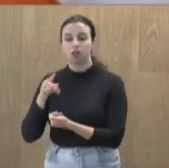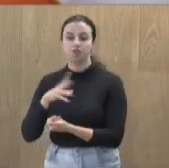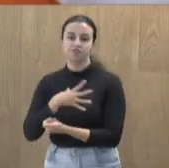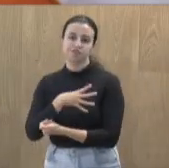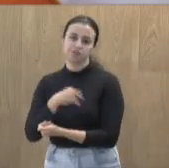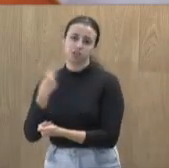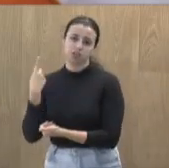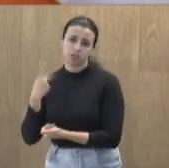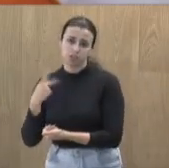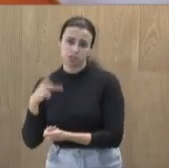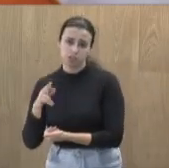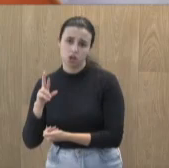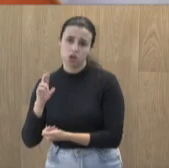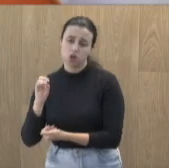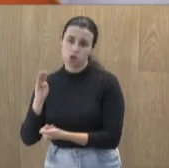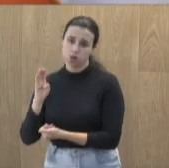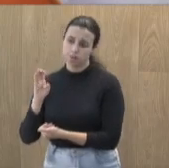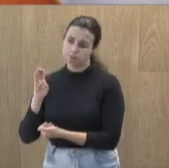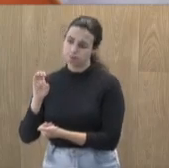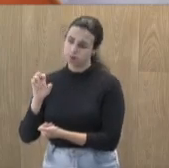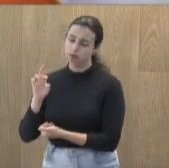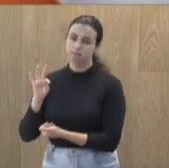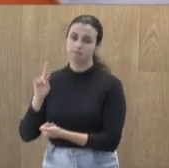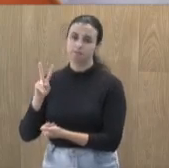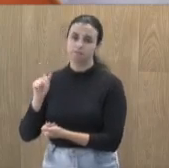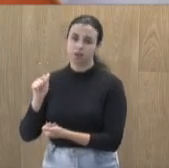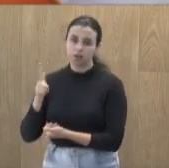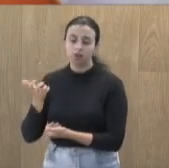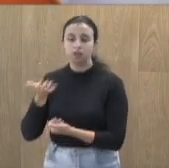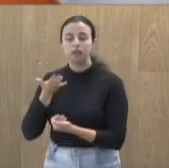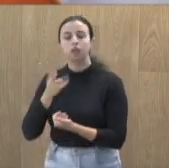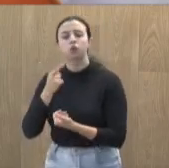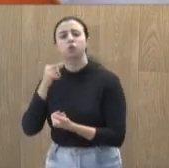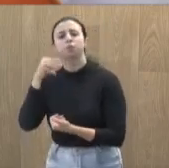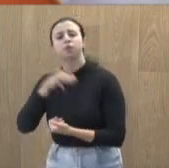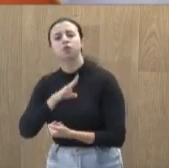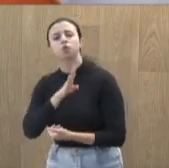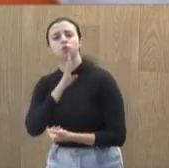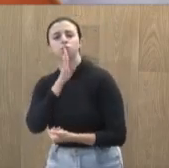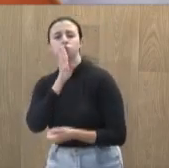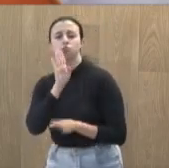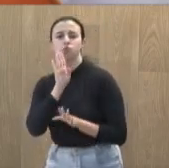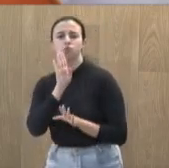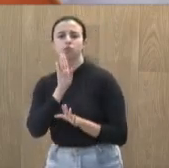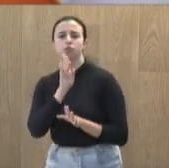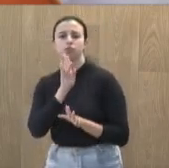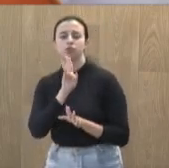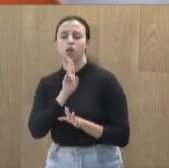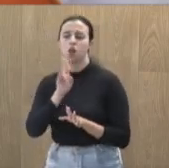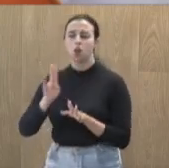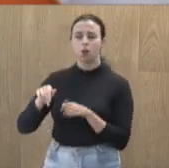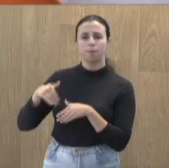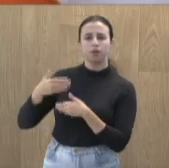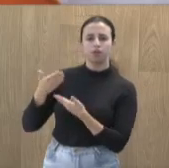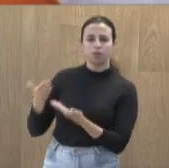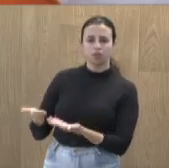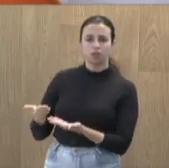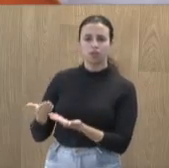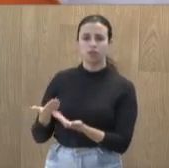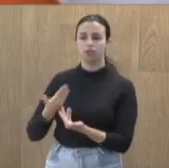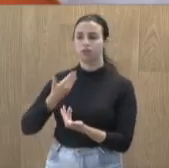Roberval, eu quero fazer esse voto de pesar em nome do povo de Vinópolis e pedir que o